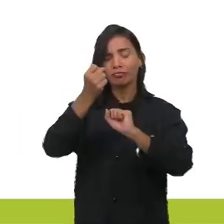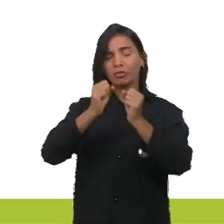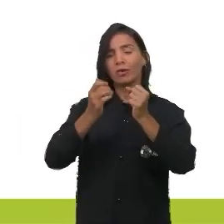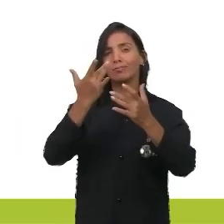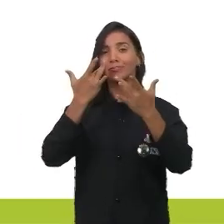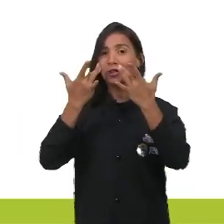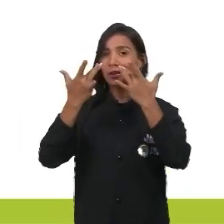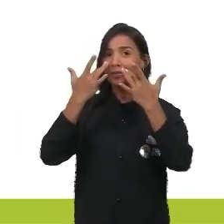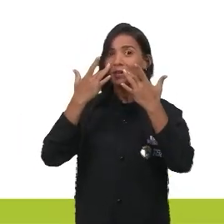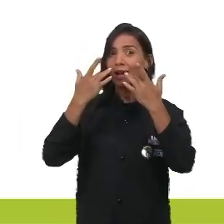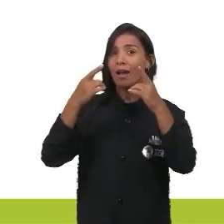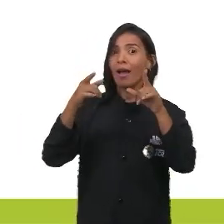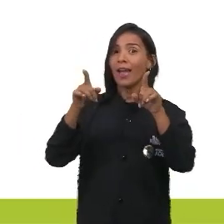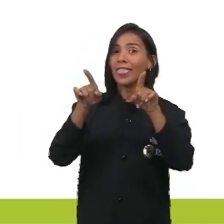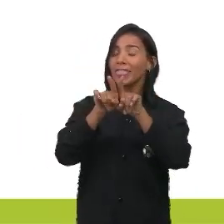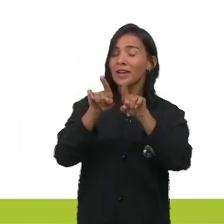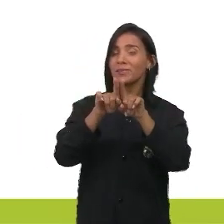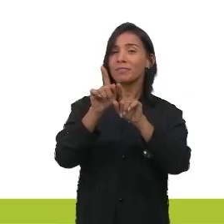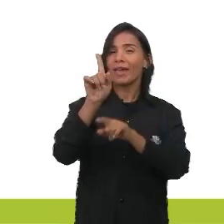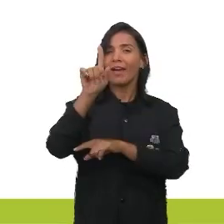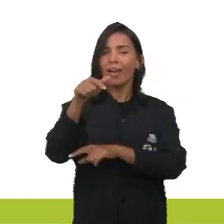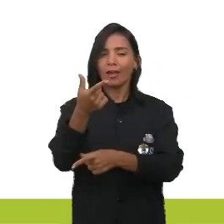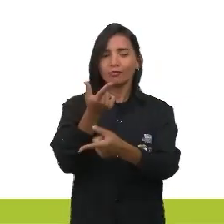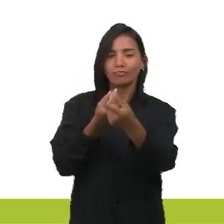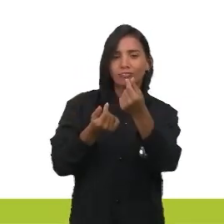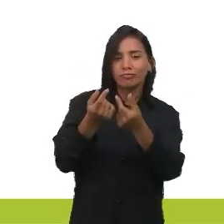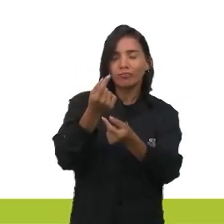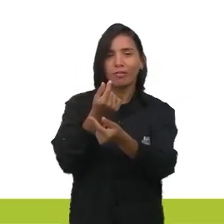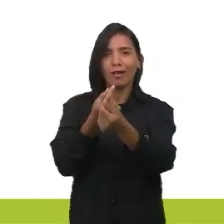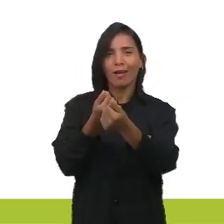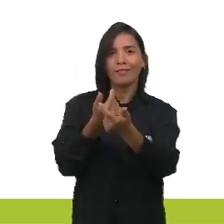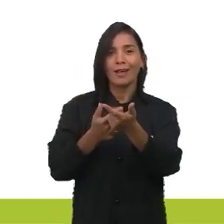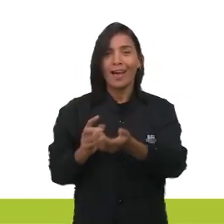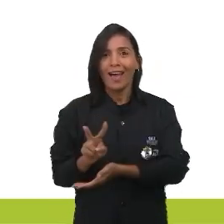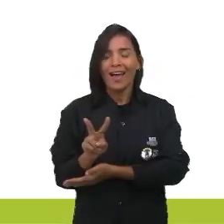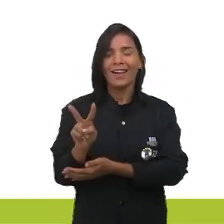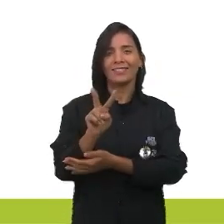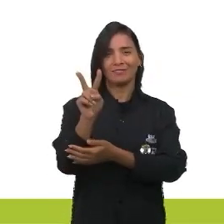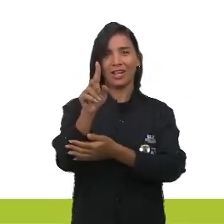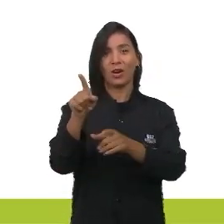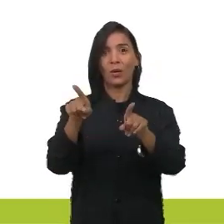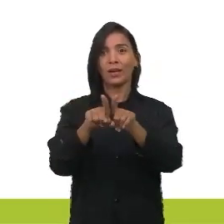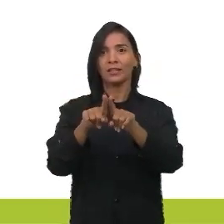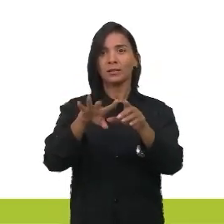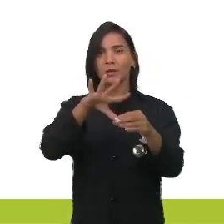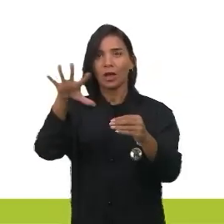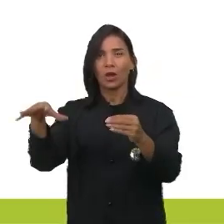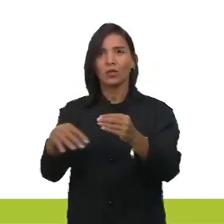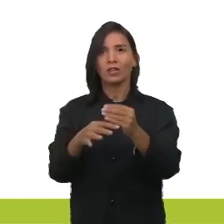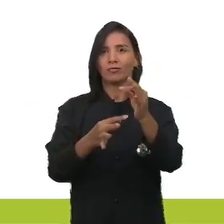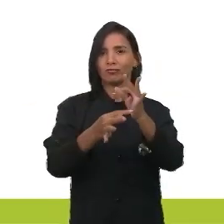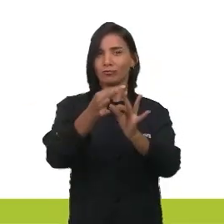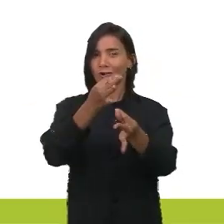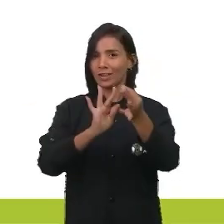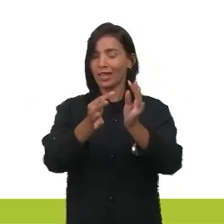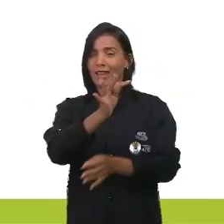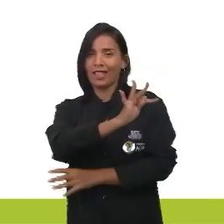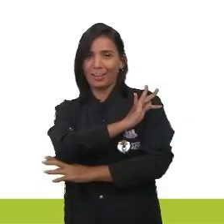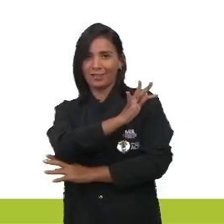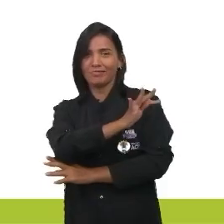espetáculo, pode agregar valor econômico na medida de seu incremento técnico, amplitude